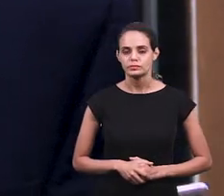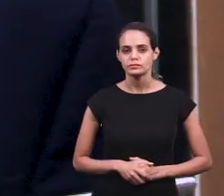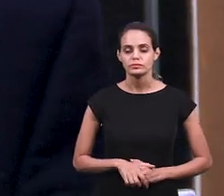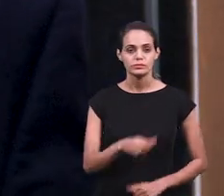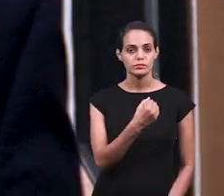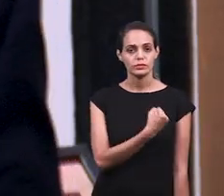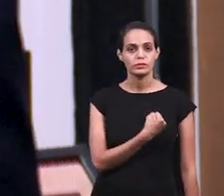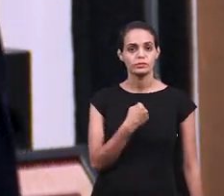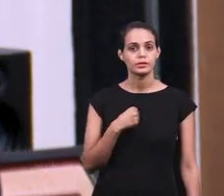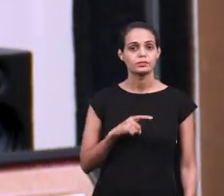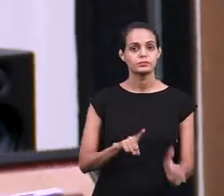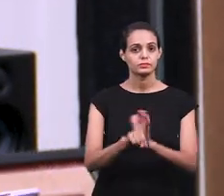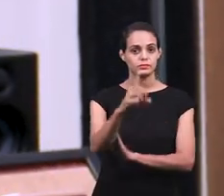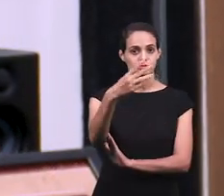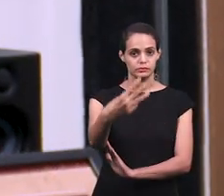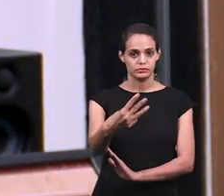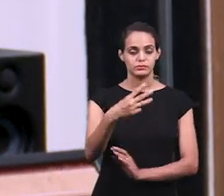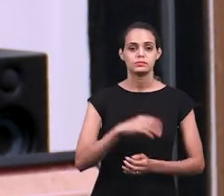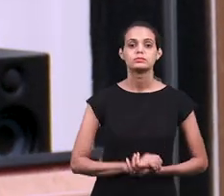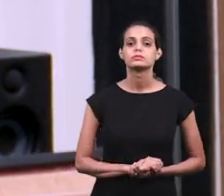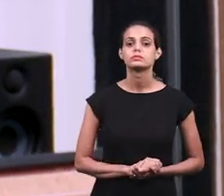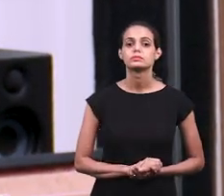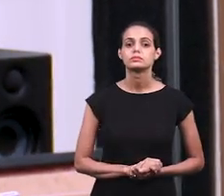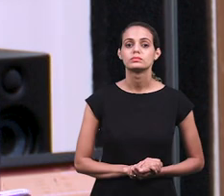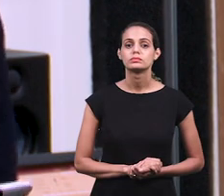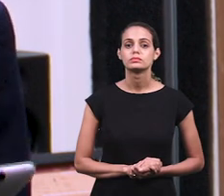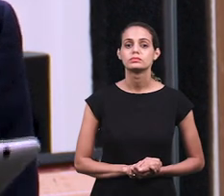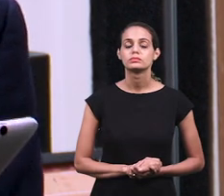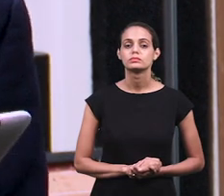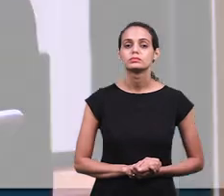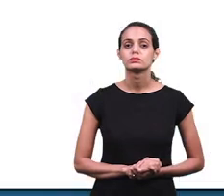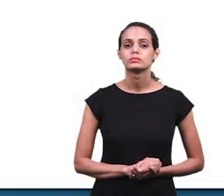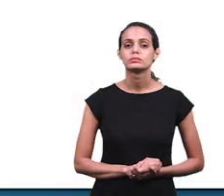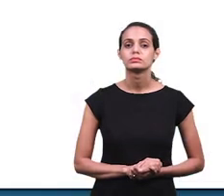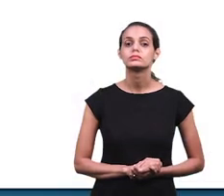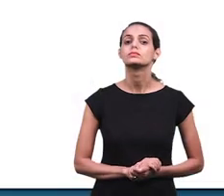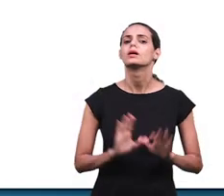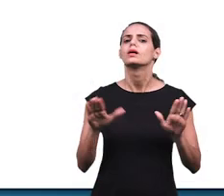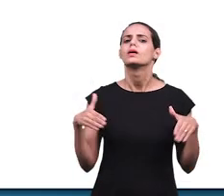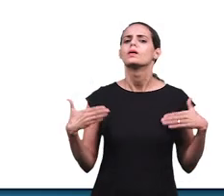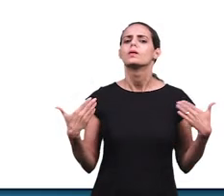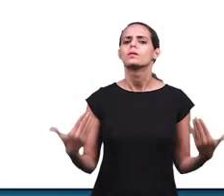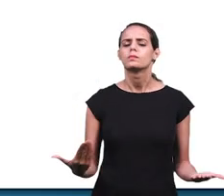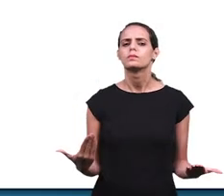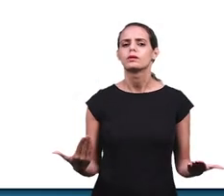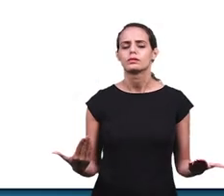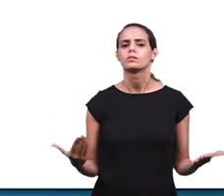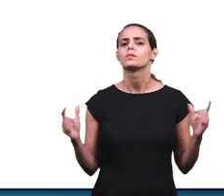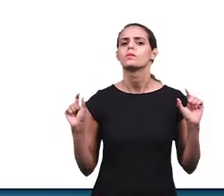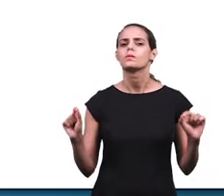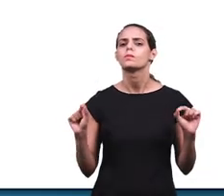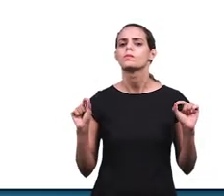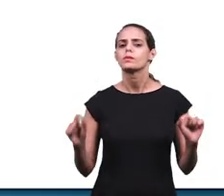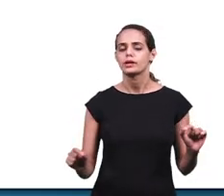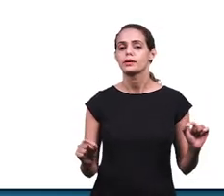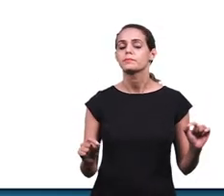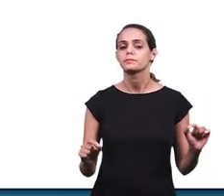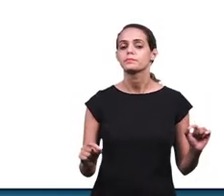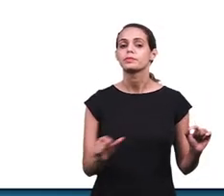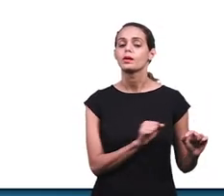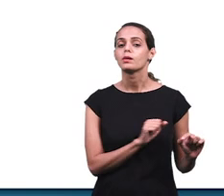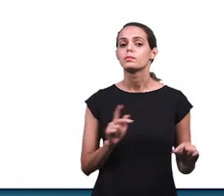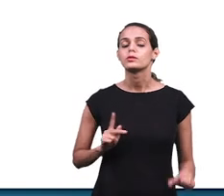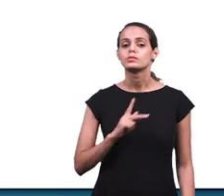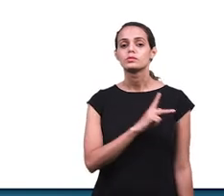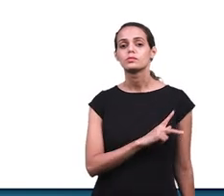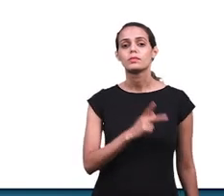Agora vamos para a nossa terceira pergunta. E a nossa terceira pergunta diz assim: qual é a recomendação do apóstolo